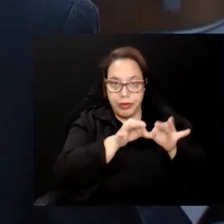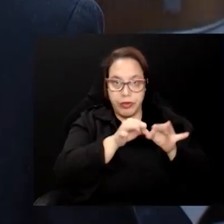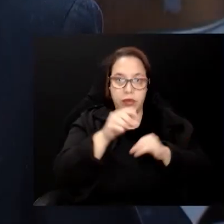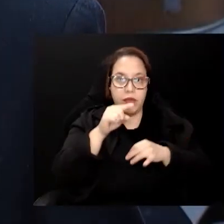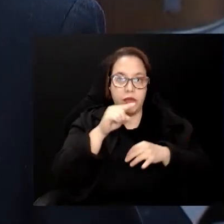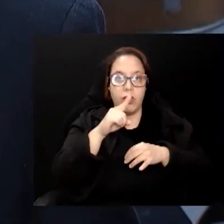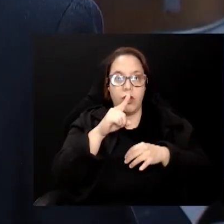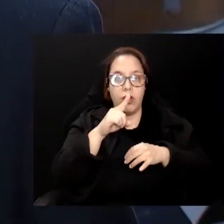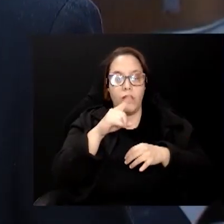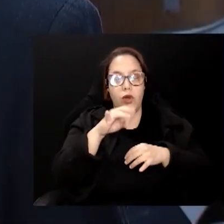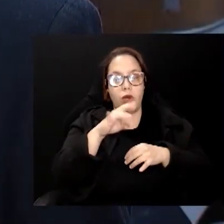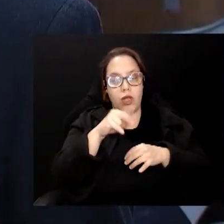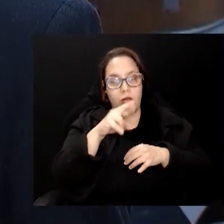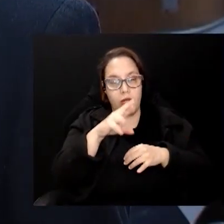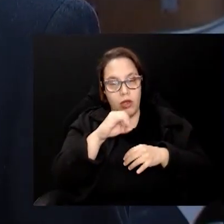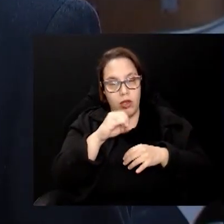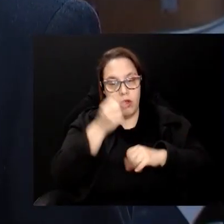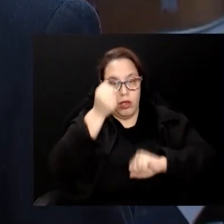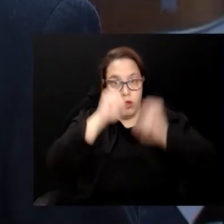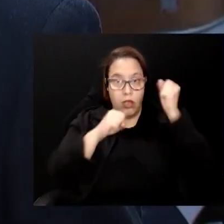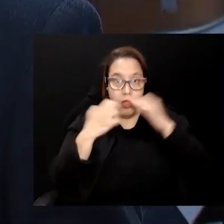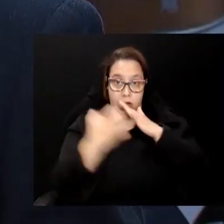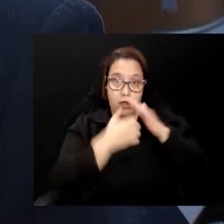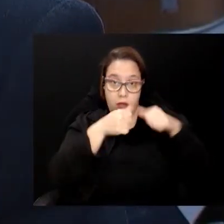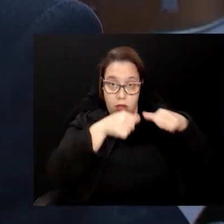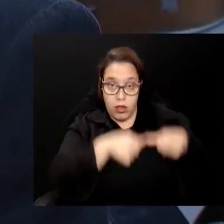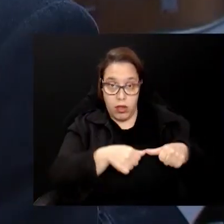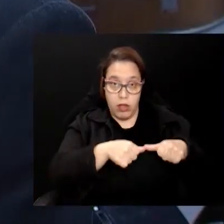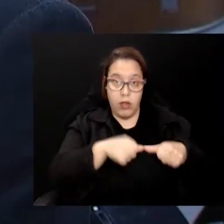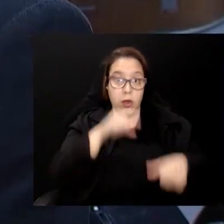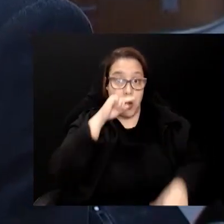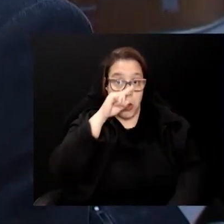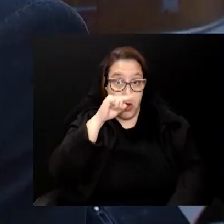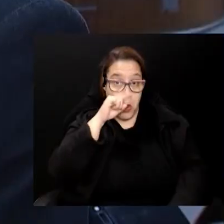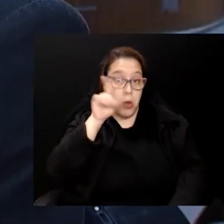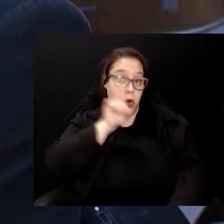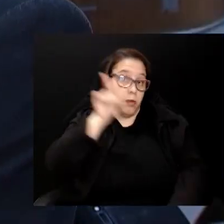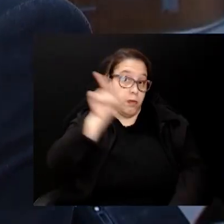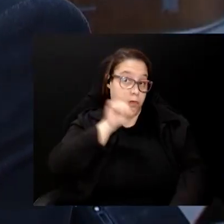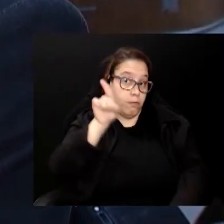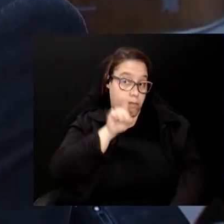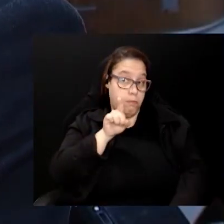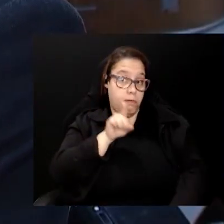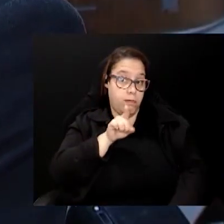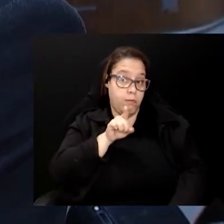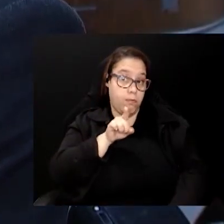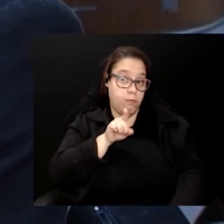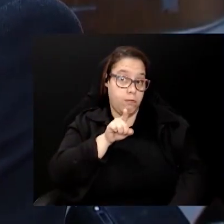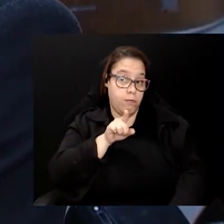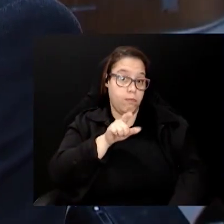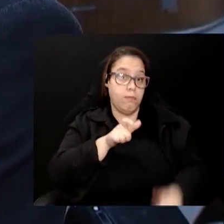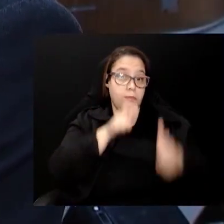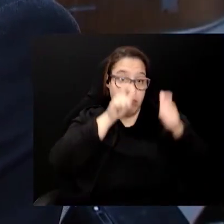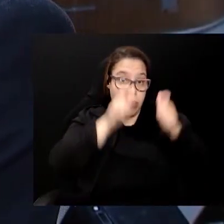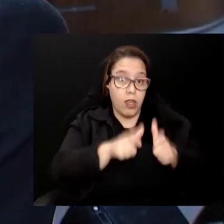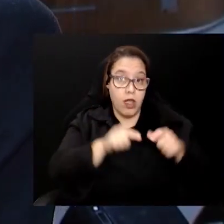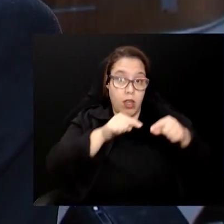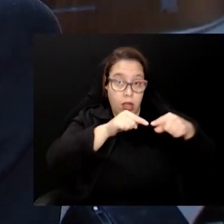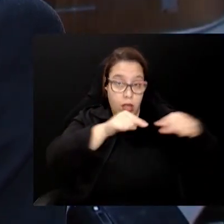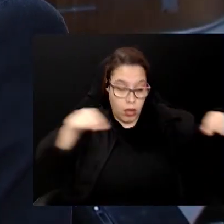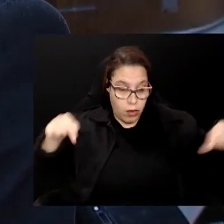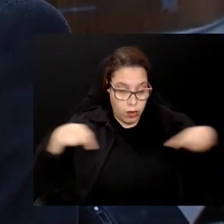as empresas estão instaladas lá no Distrito Ouro Verde, para que todos possam se situar ali na onde